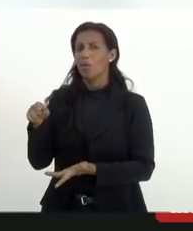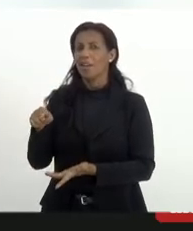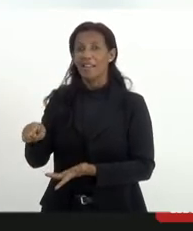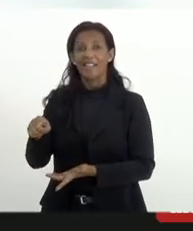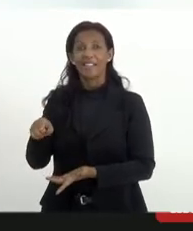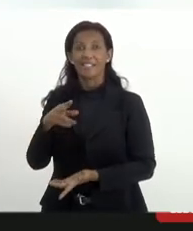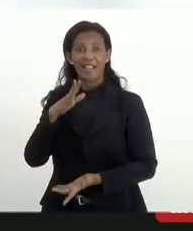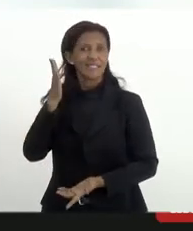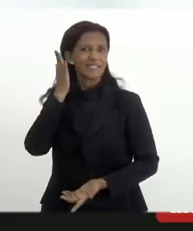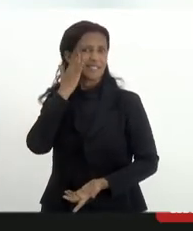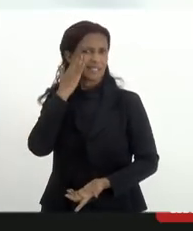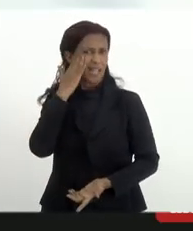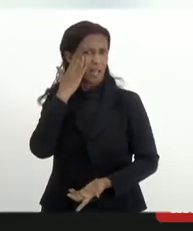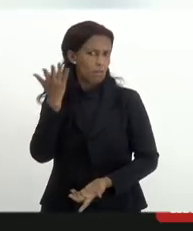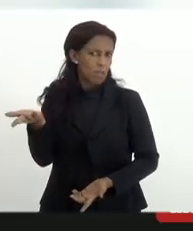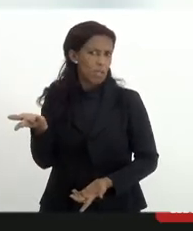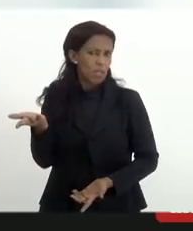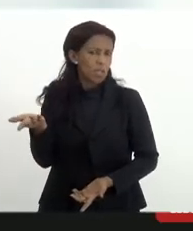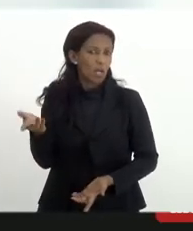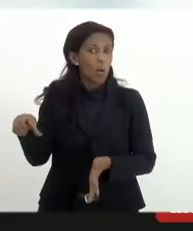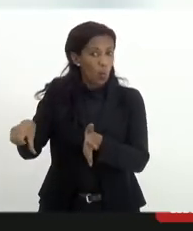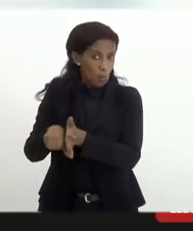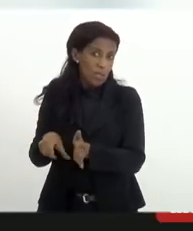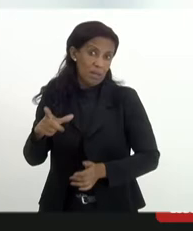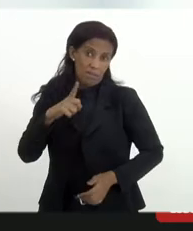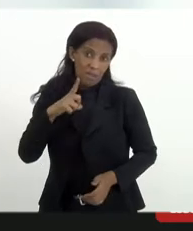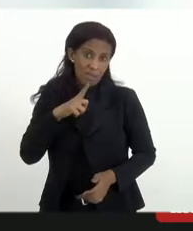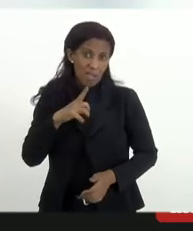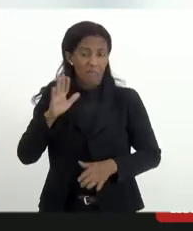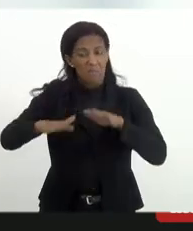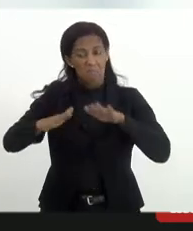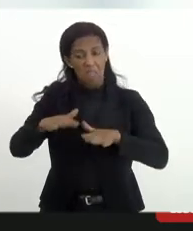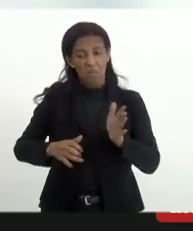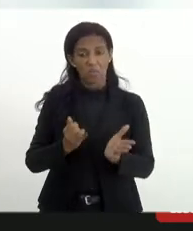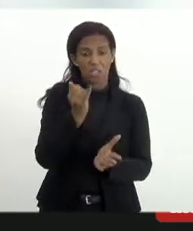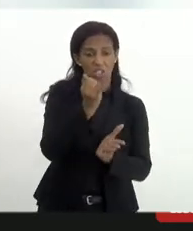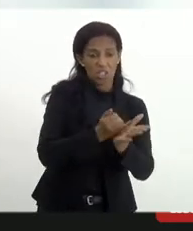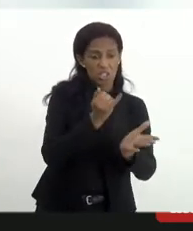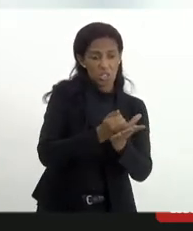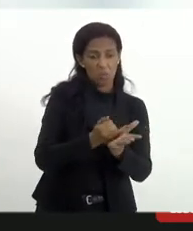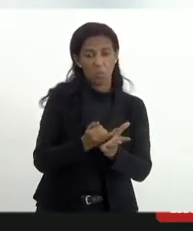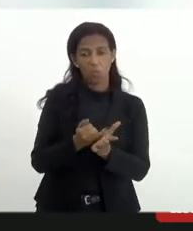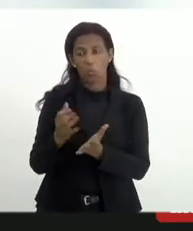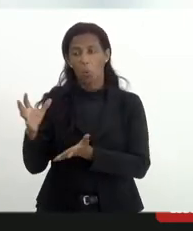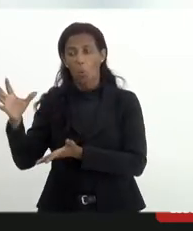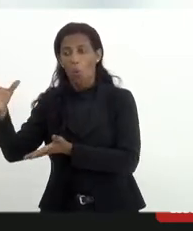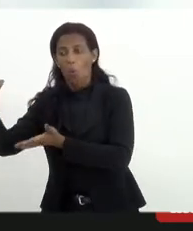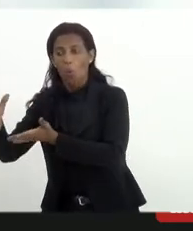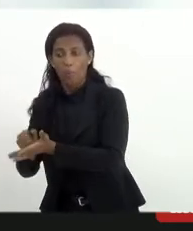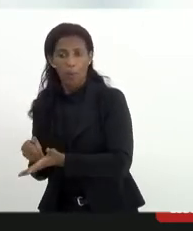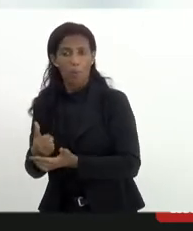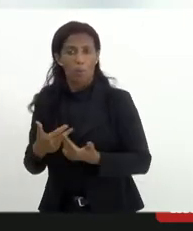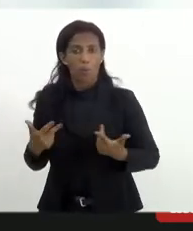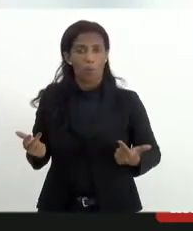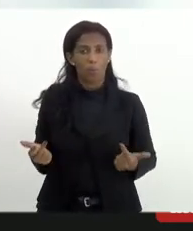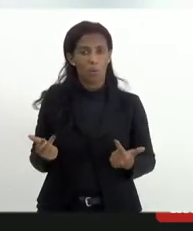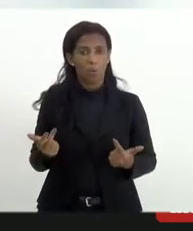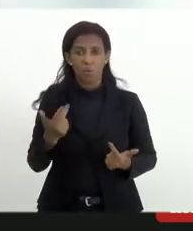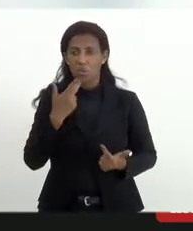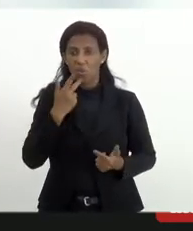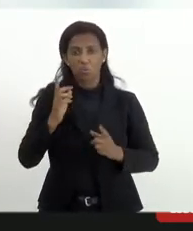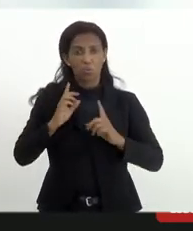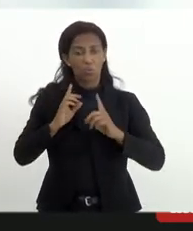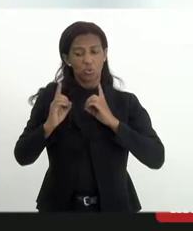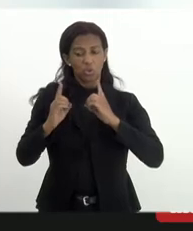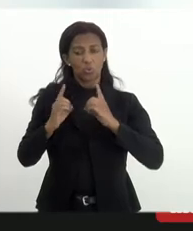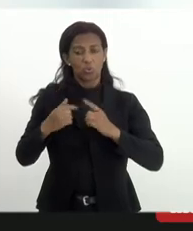existiu. Tanto faz se é tributário, se é apropriação indébita ou não. Eu não estou discutindo se eu sou